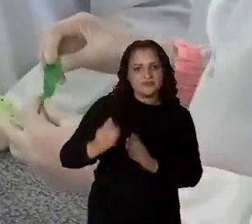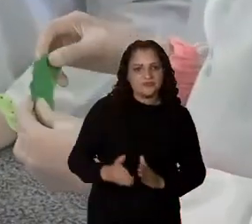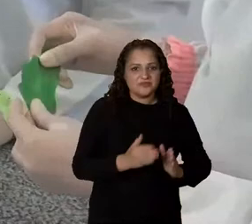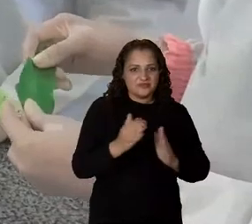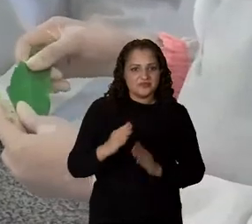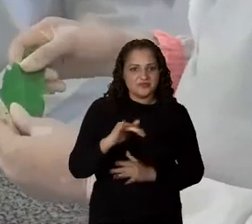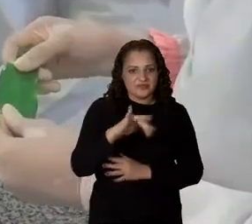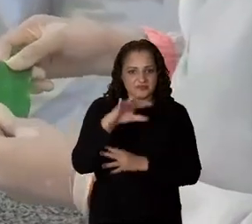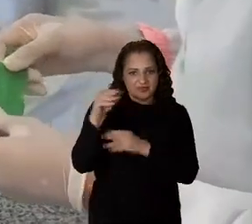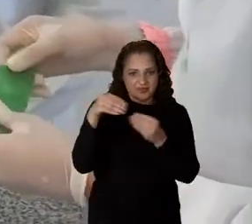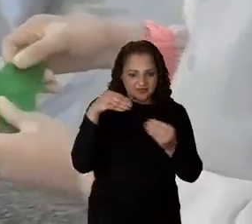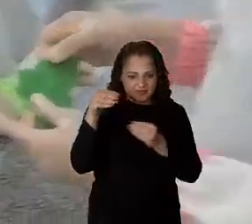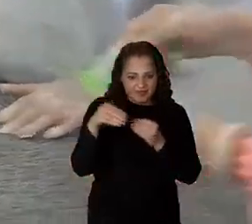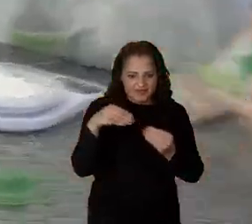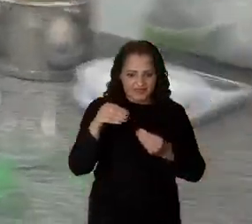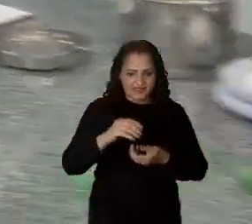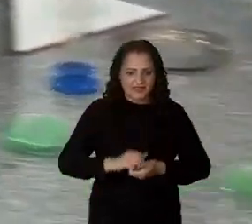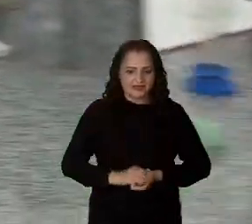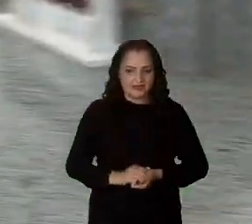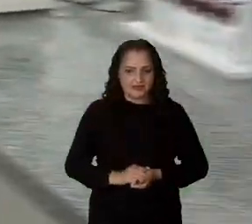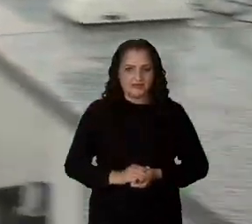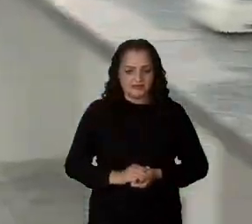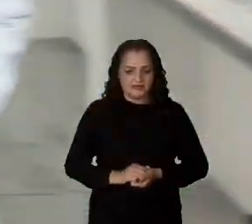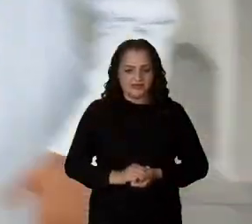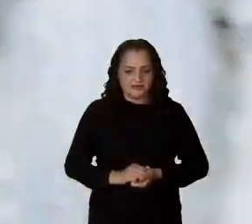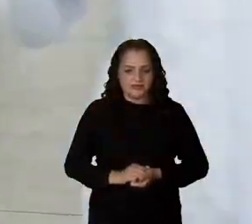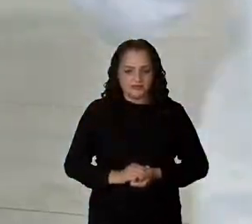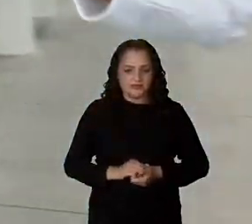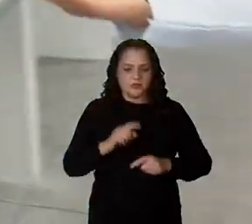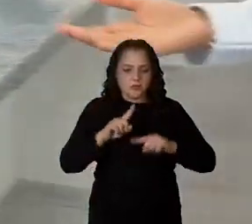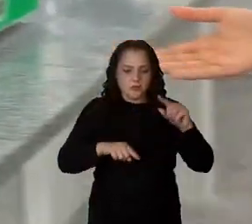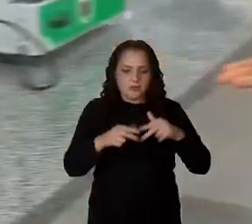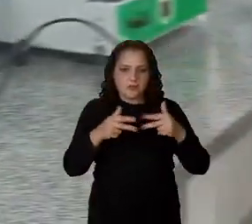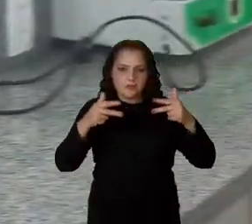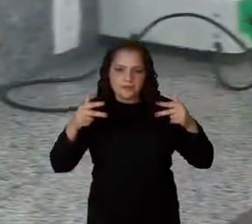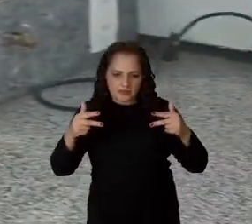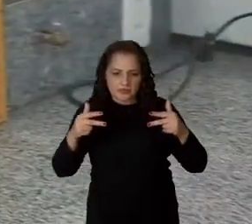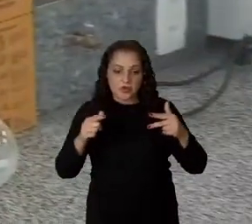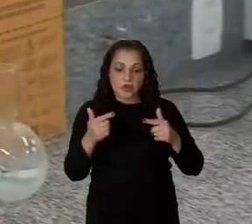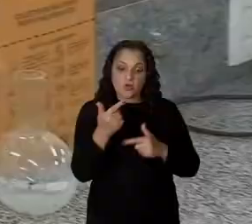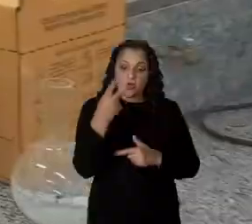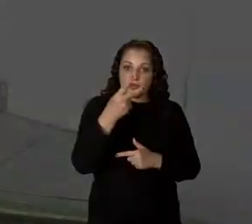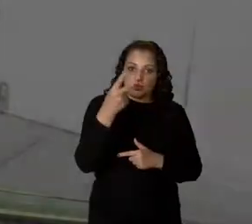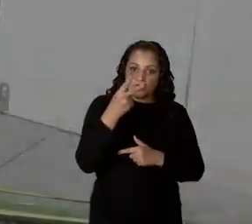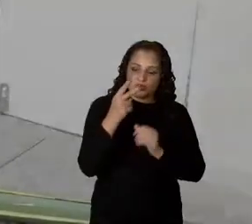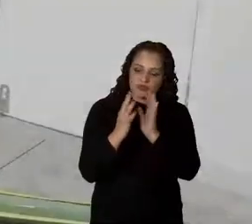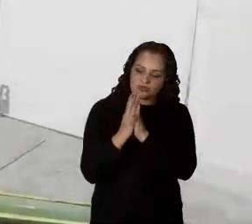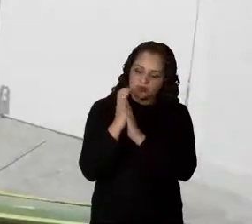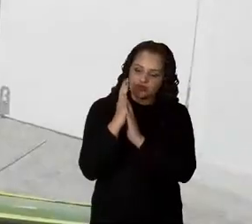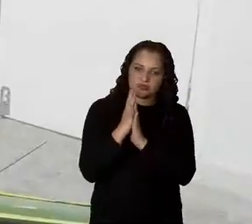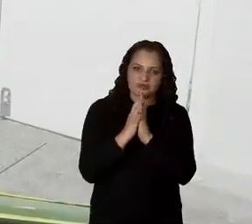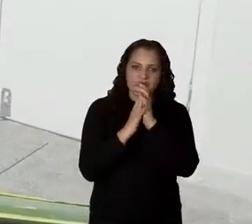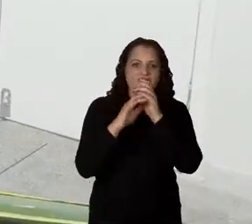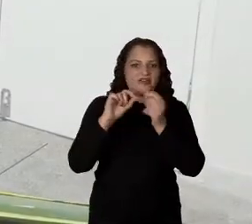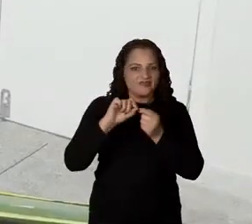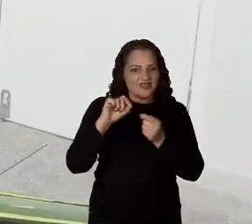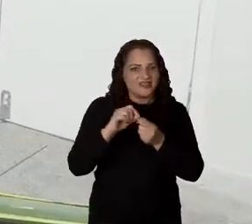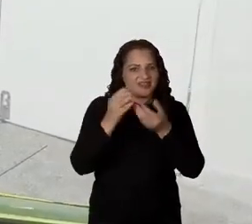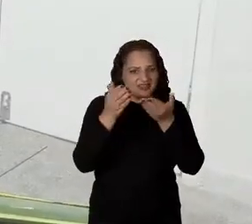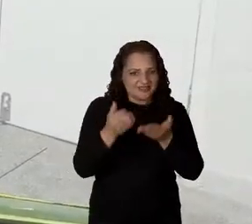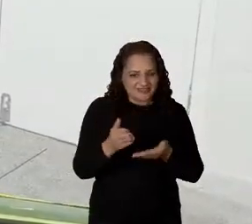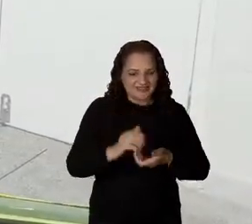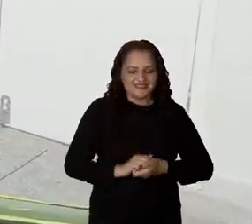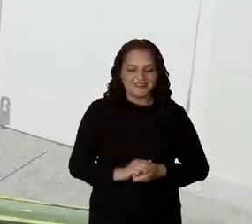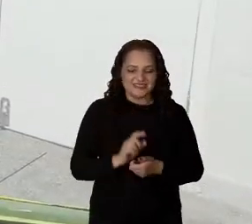bioplástico a partir do sisal e o segundo, produzir uma luva com ele. Nossas luvas, diferente